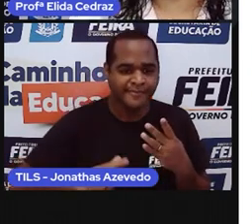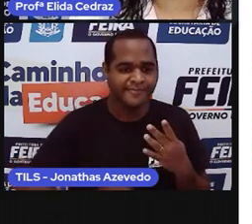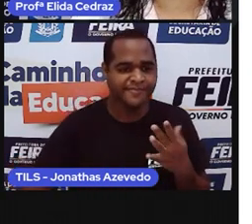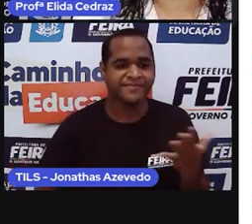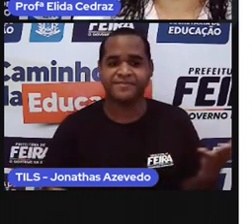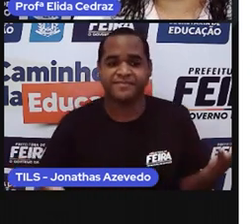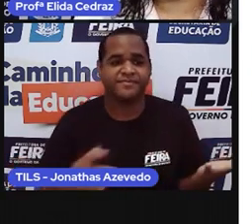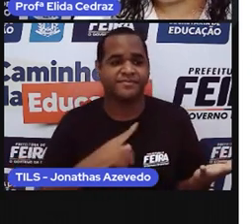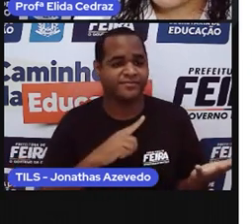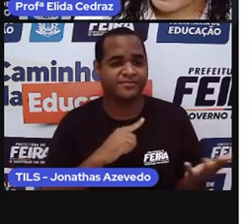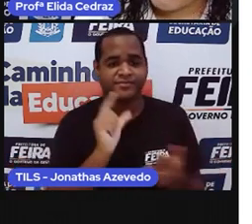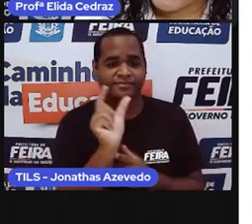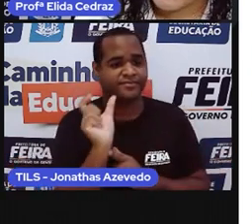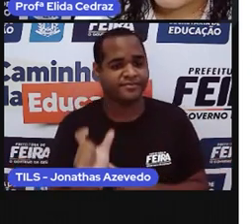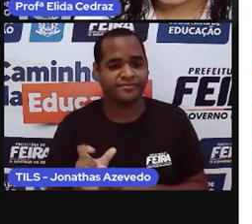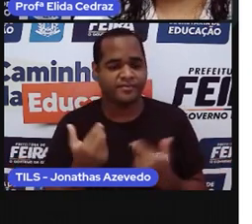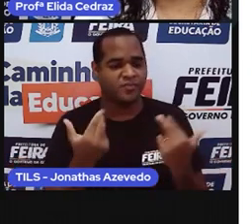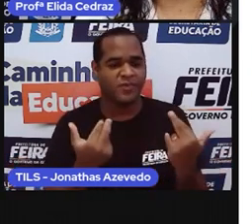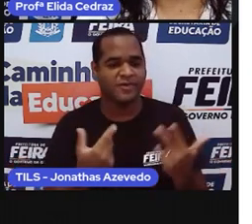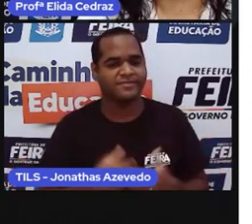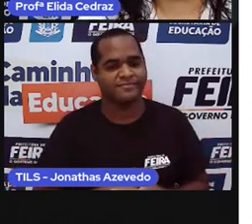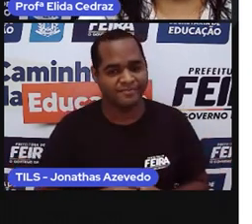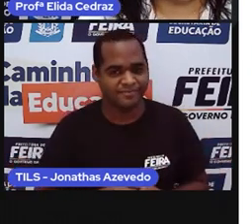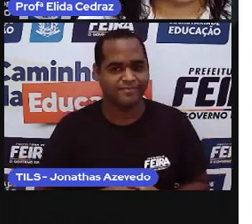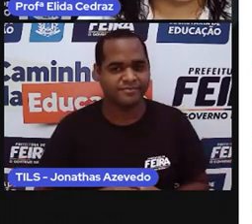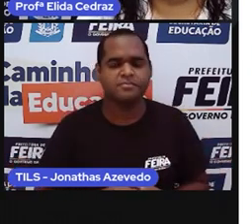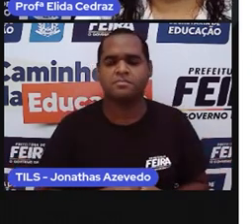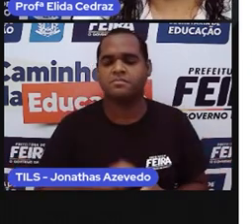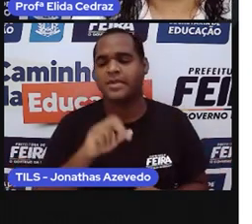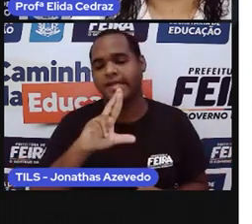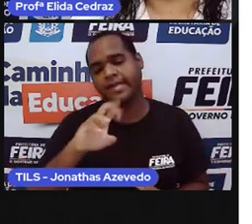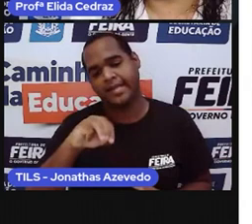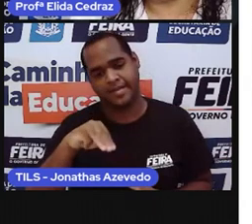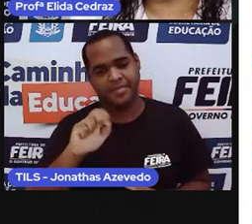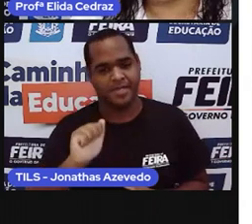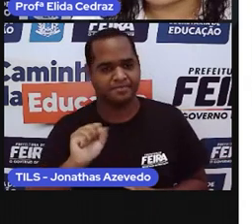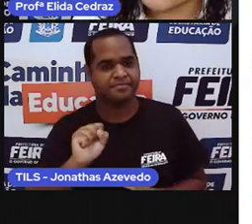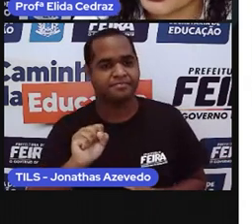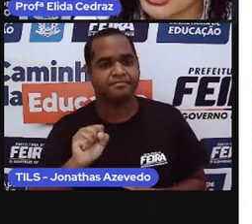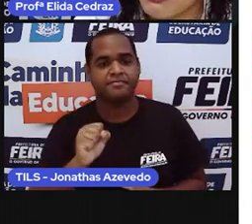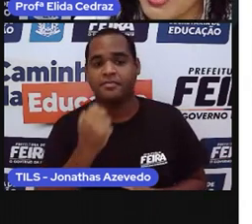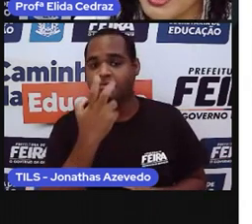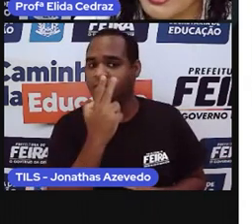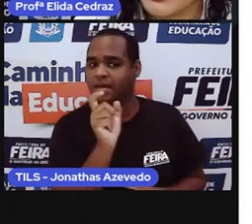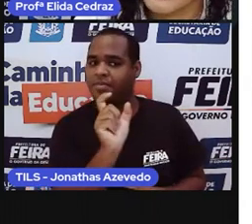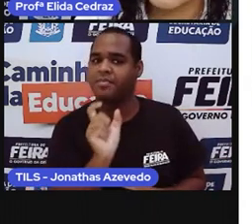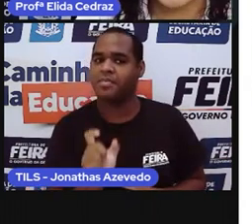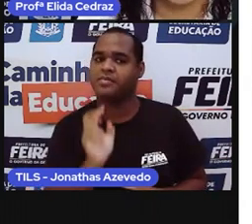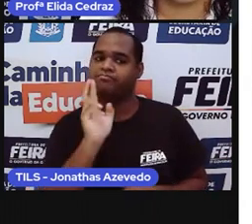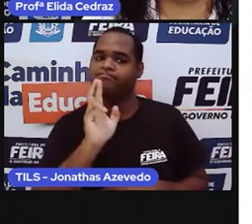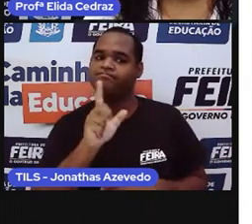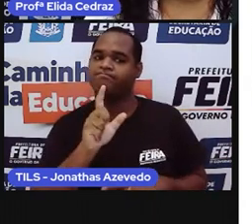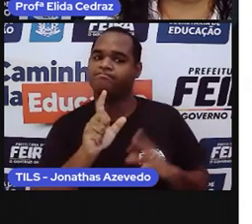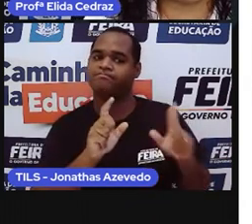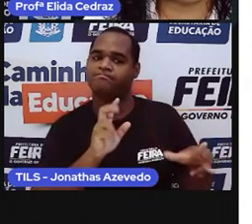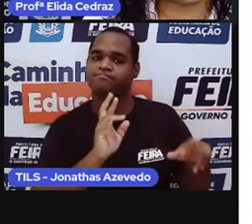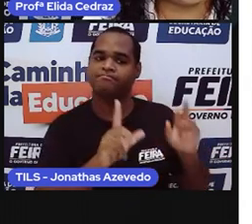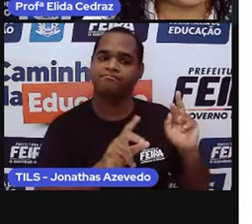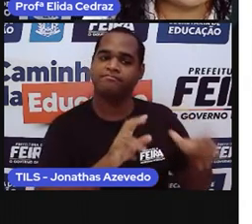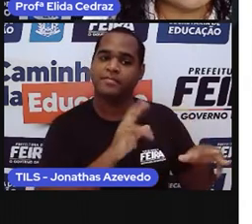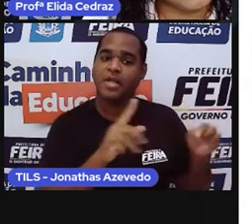a mesma palavra. E as rimas são palavras diferentes com